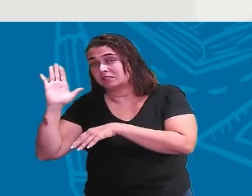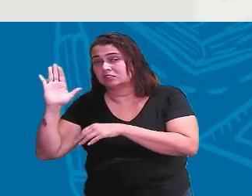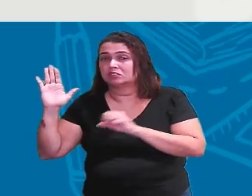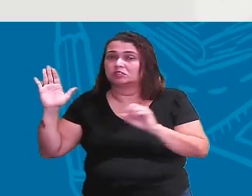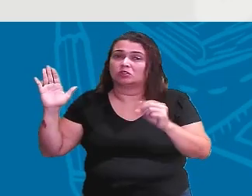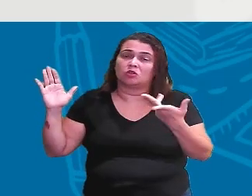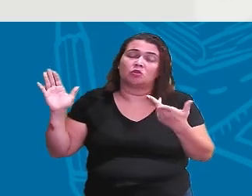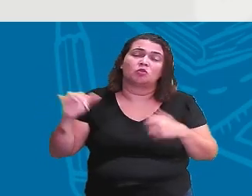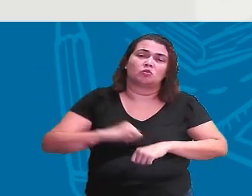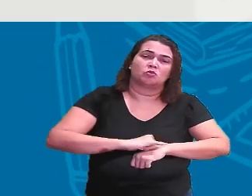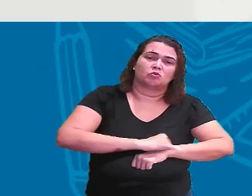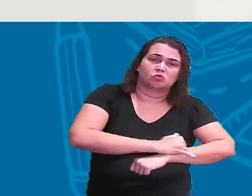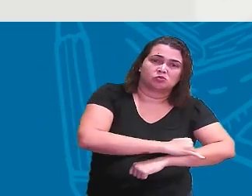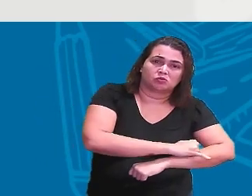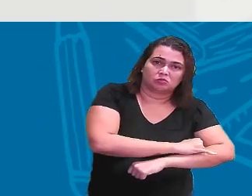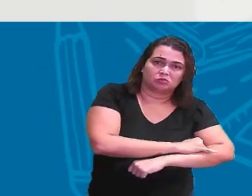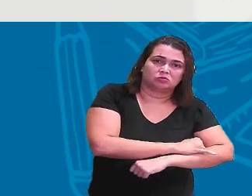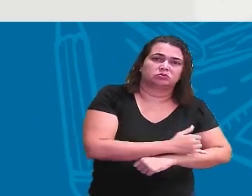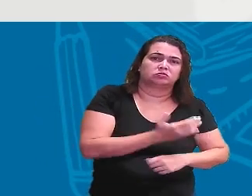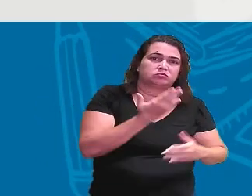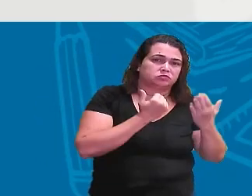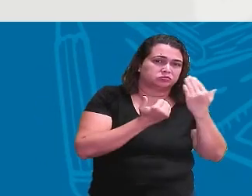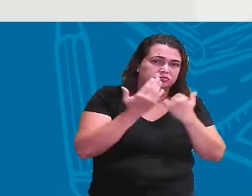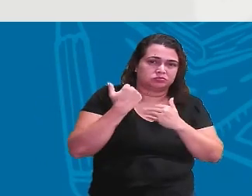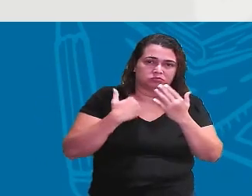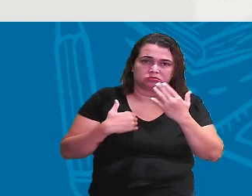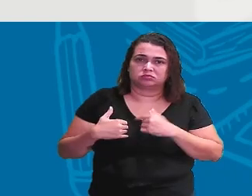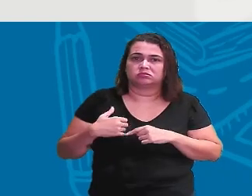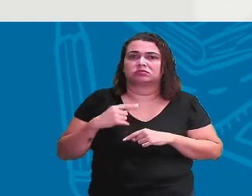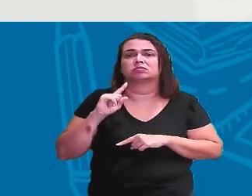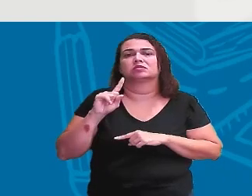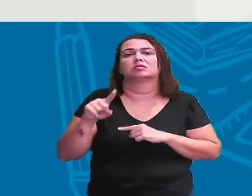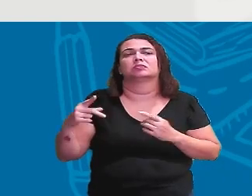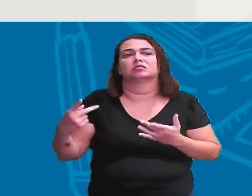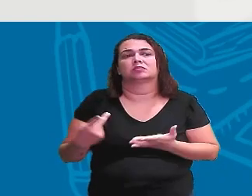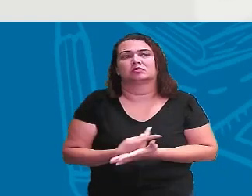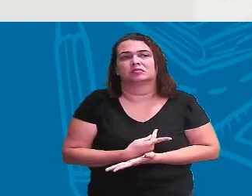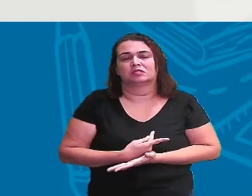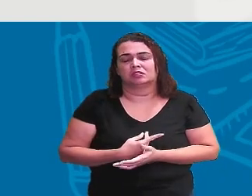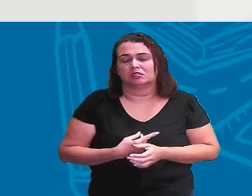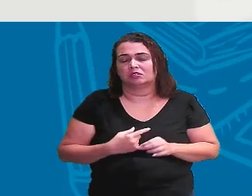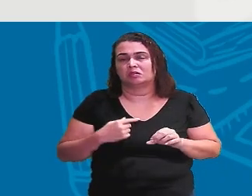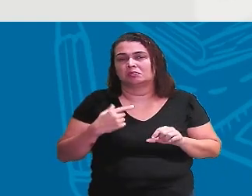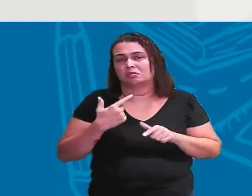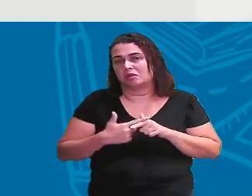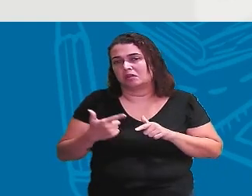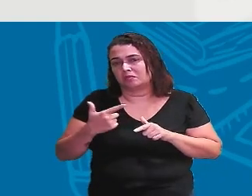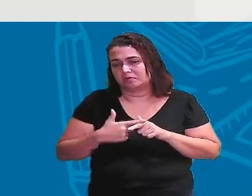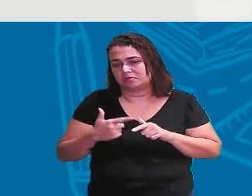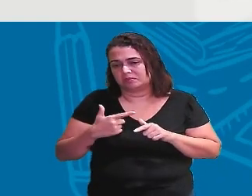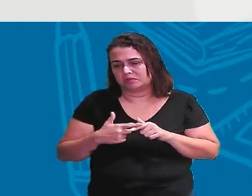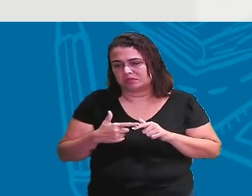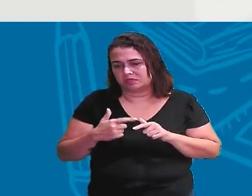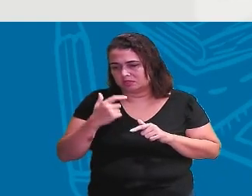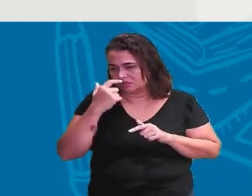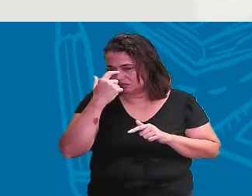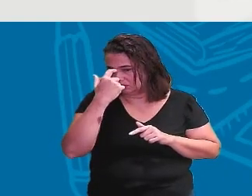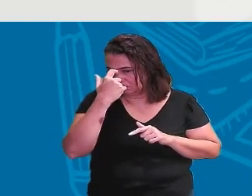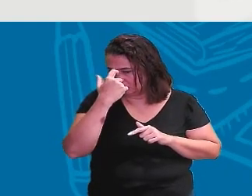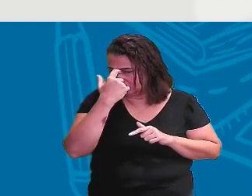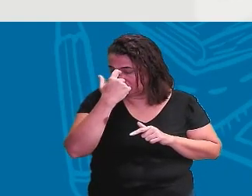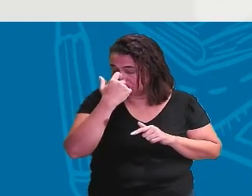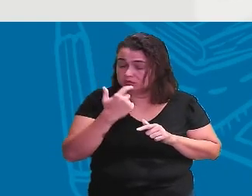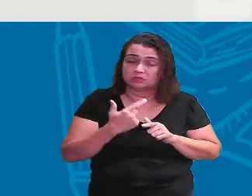têm muita gordura, né? E isso vai provocar, né, a obstrução, né? Falando numa linguagem